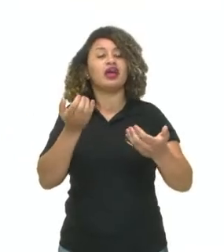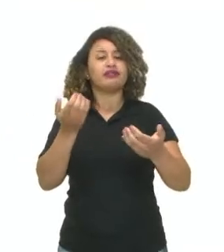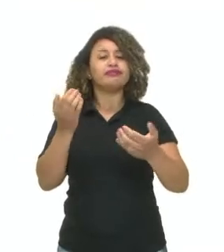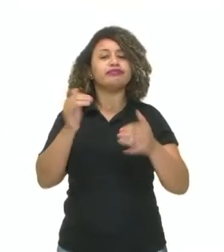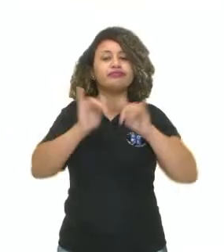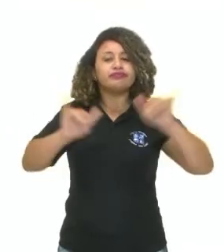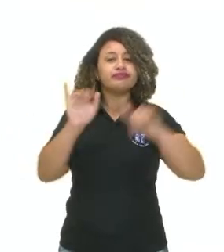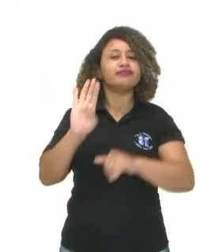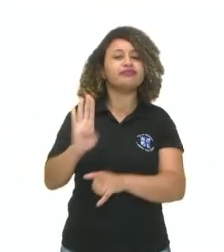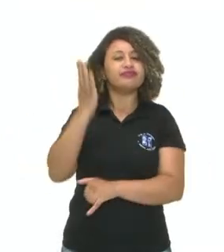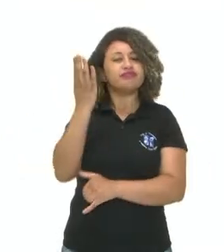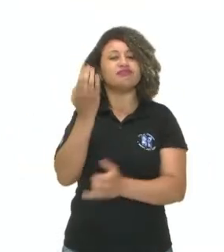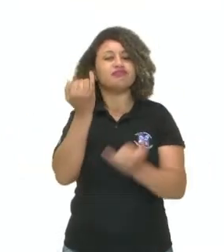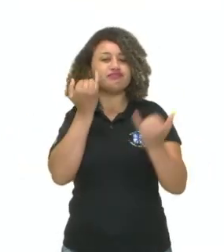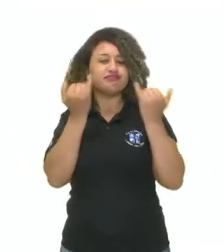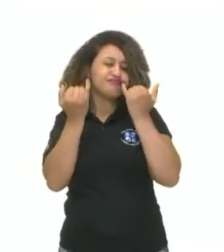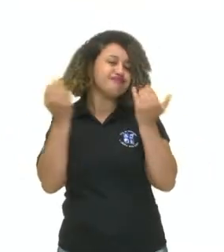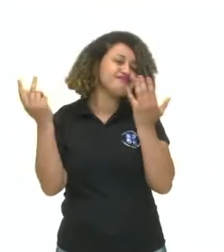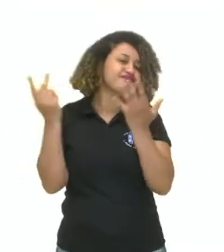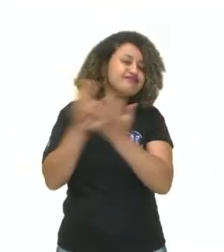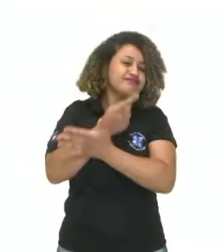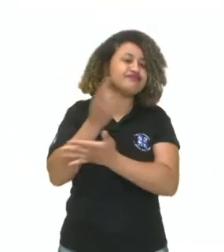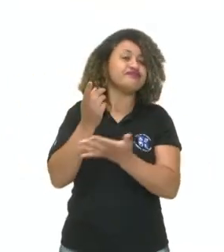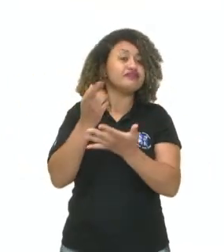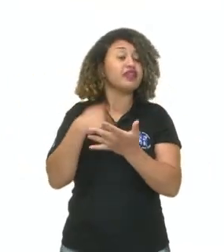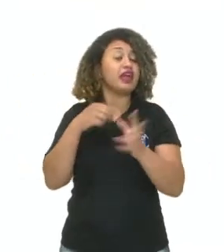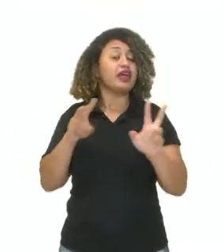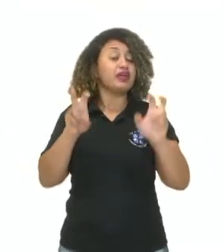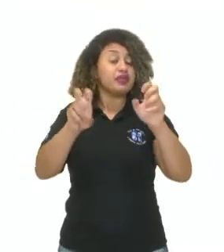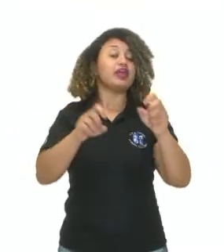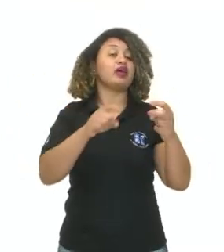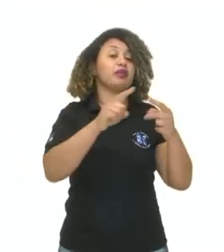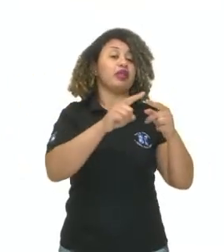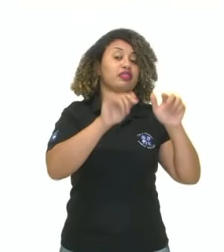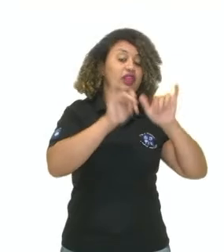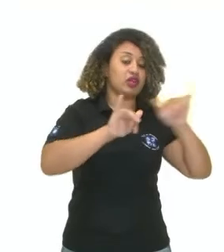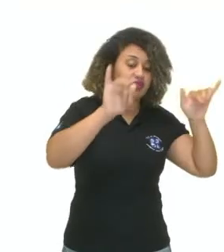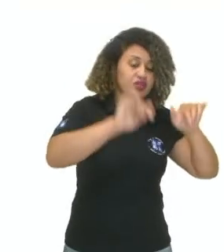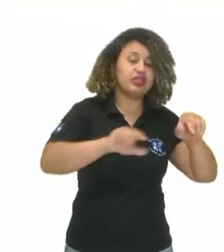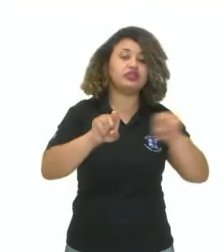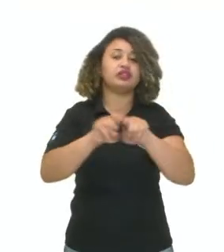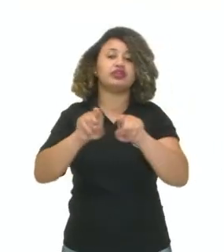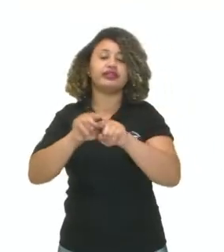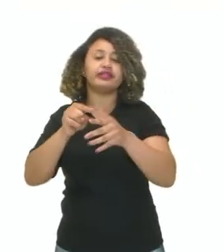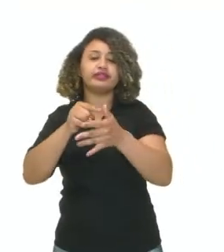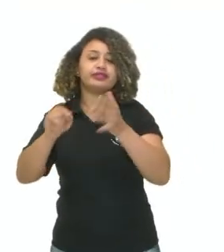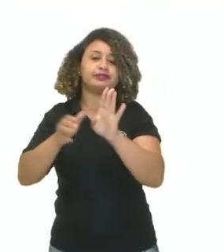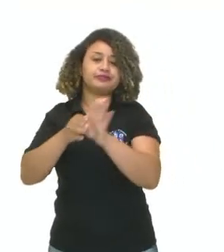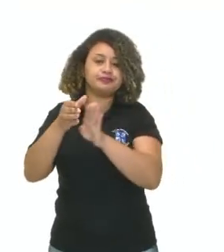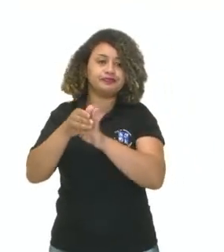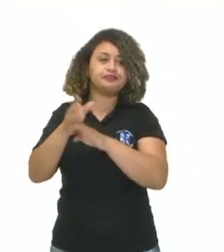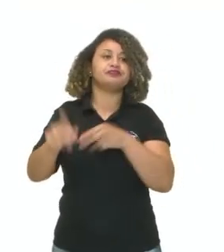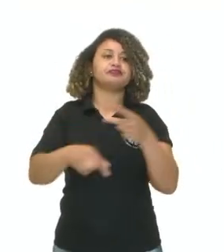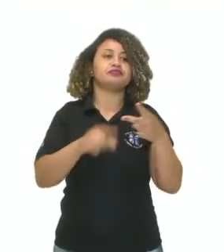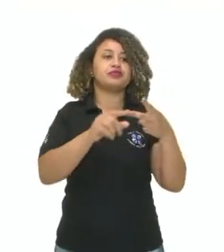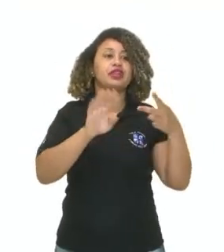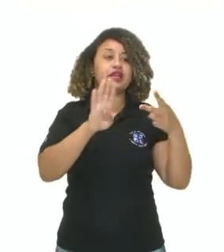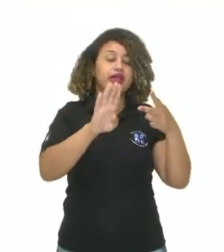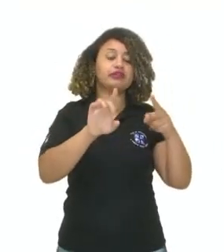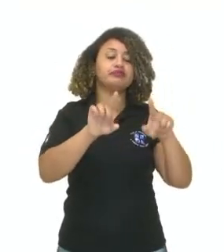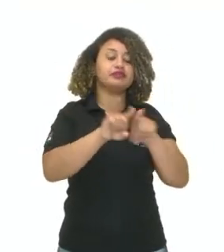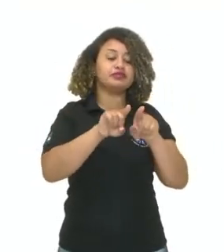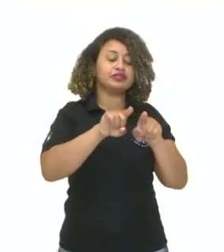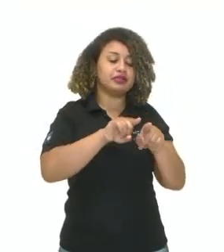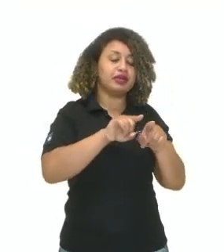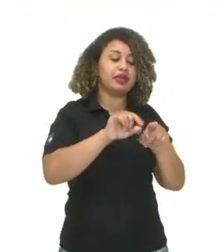mesmo. Esse é o fato, esse é o assunto, tanto do guia quanto da notícia. Letra B. O envio e